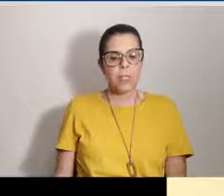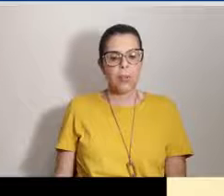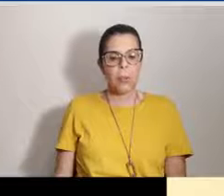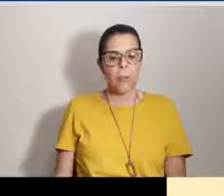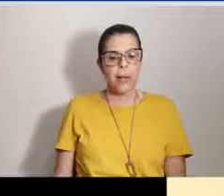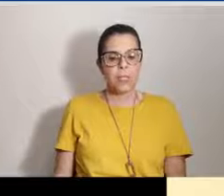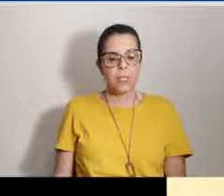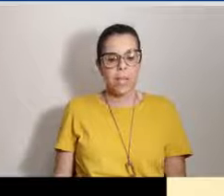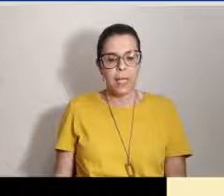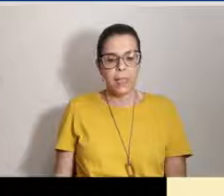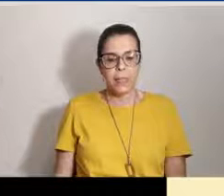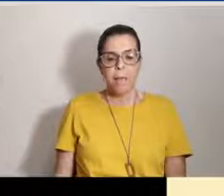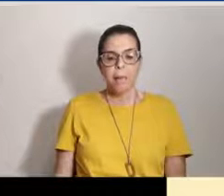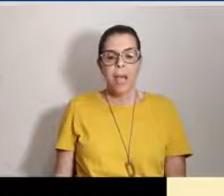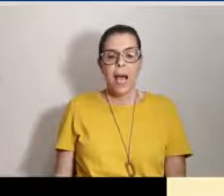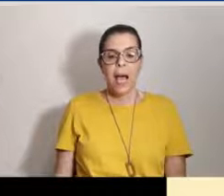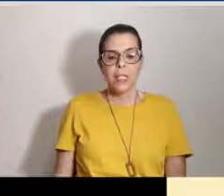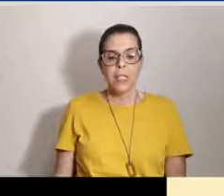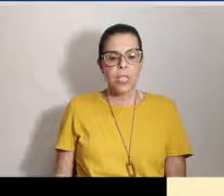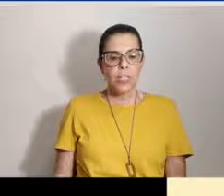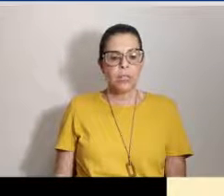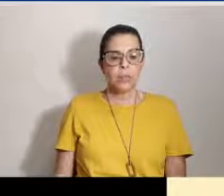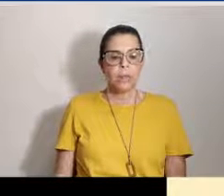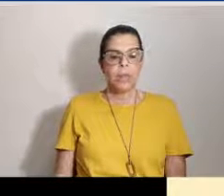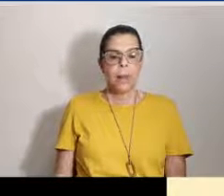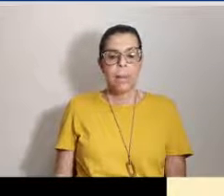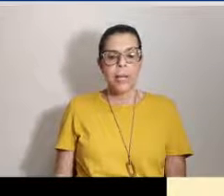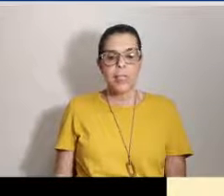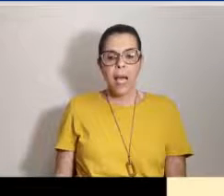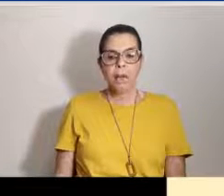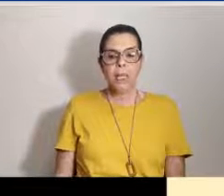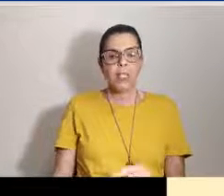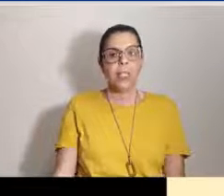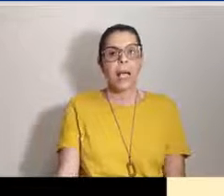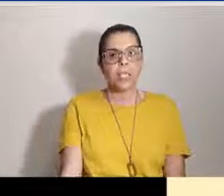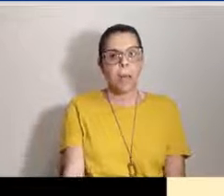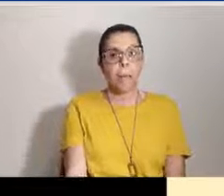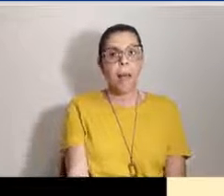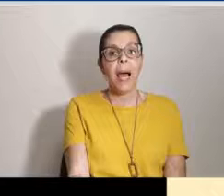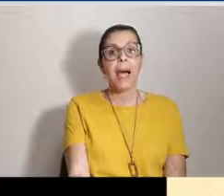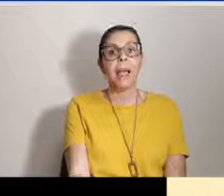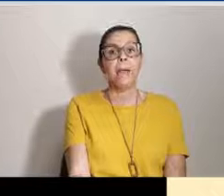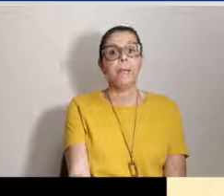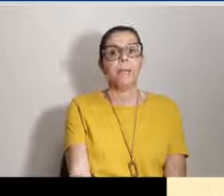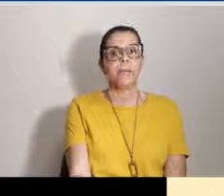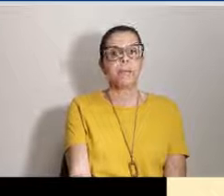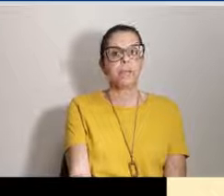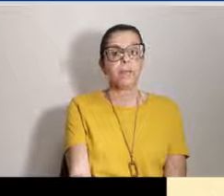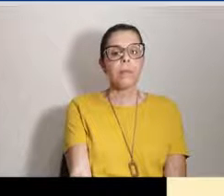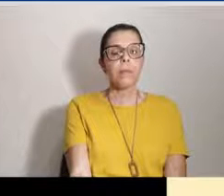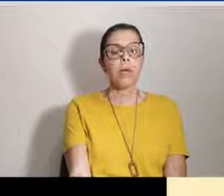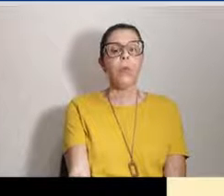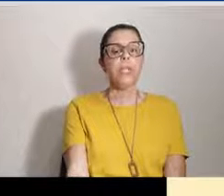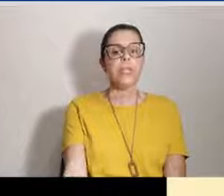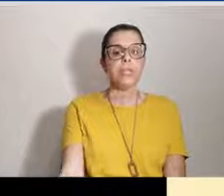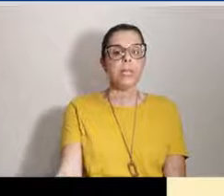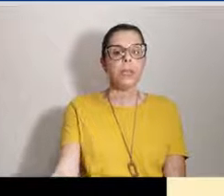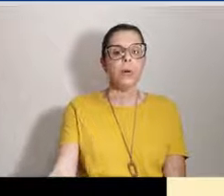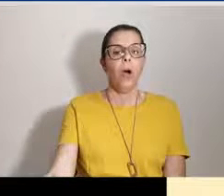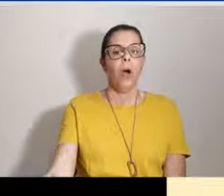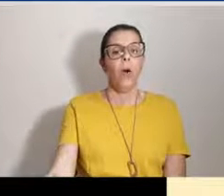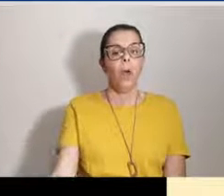para docentes como para discentes. Além disso, pensar uma didática para